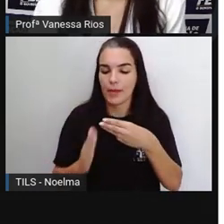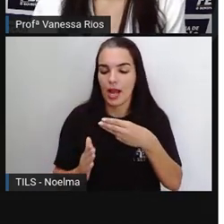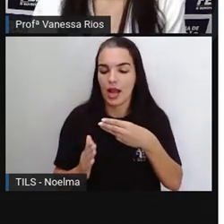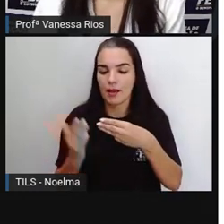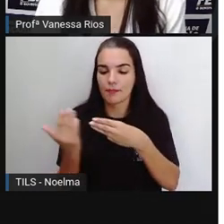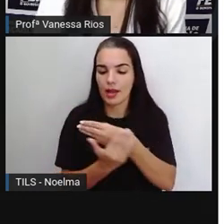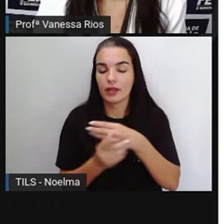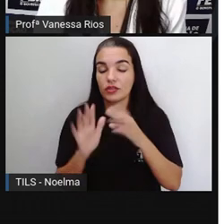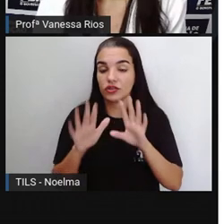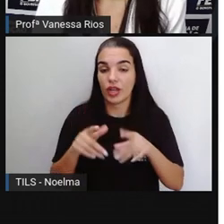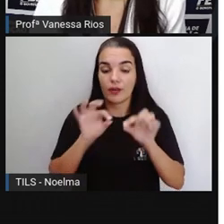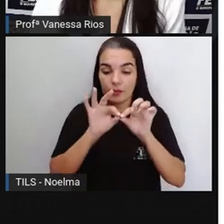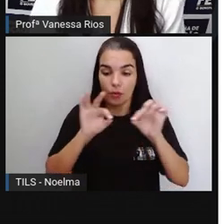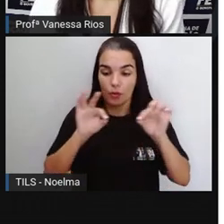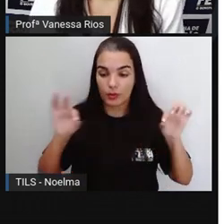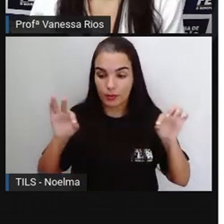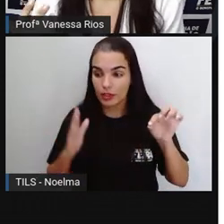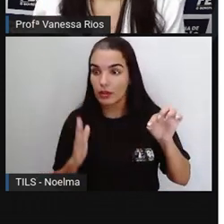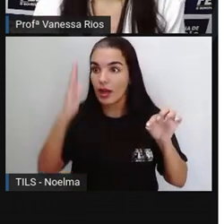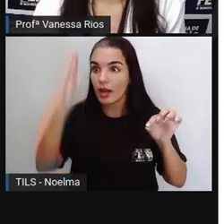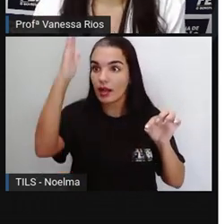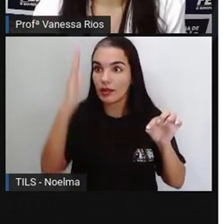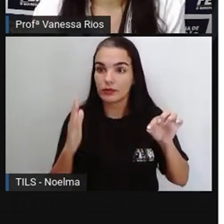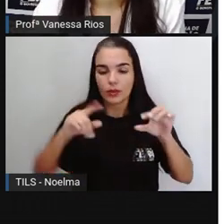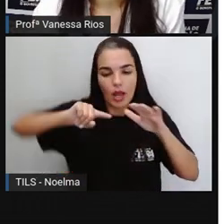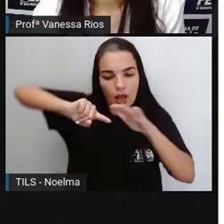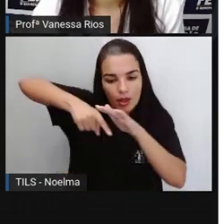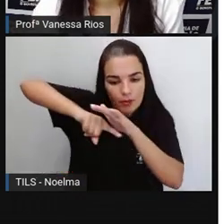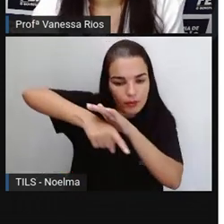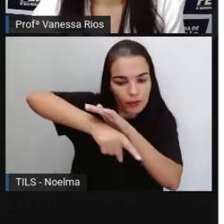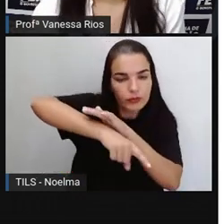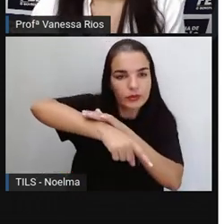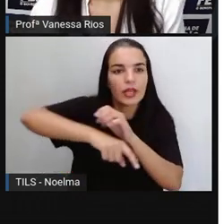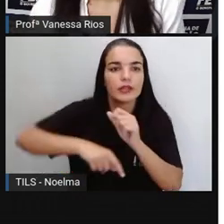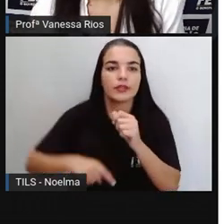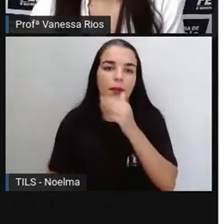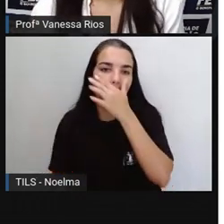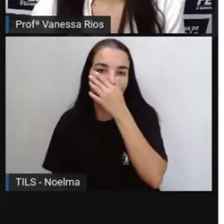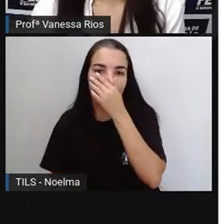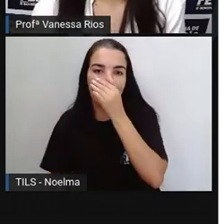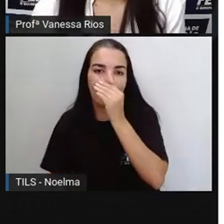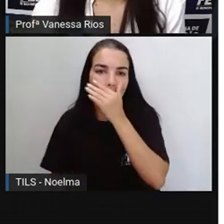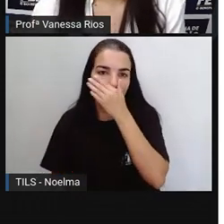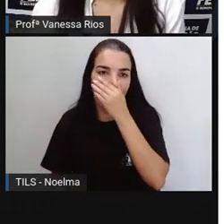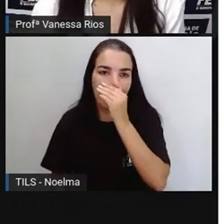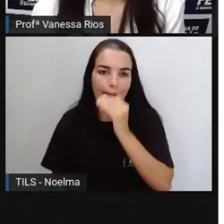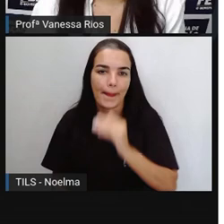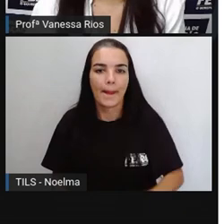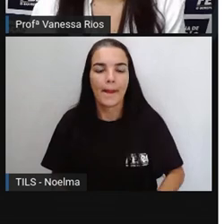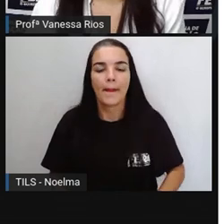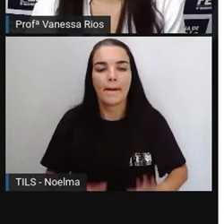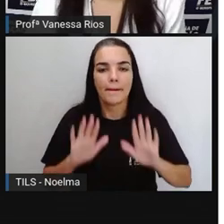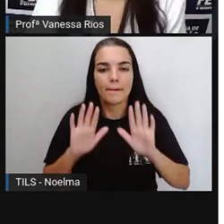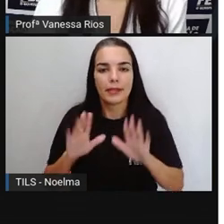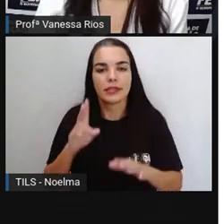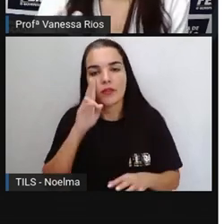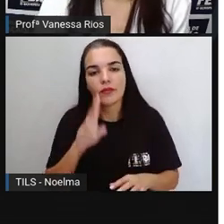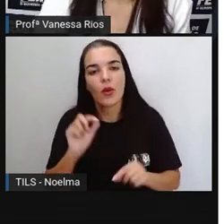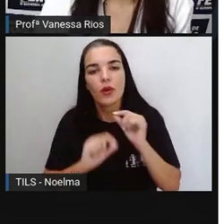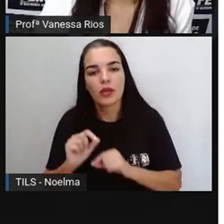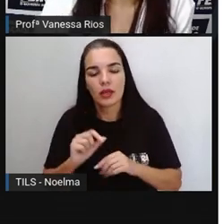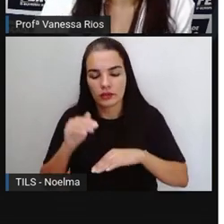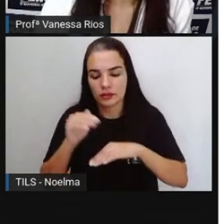já consegue perceber essa figura em três dimensões. Mas a gente consegue perceber que essa